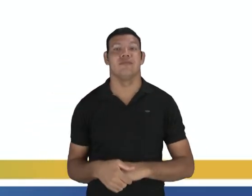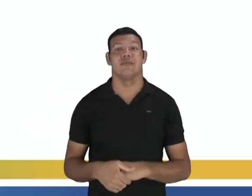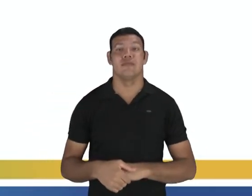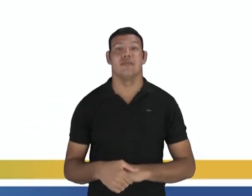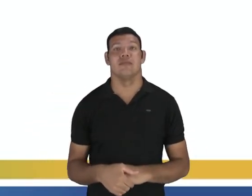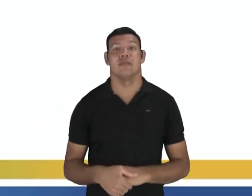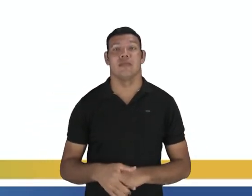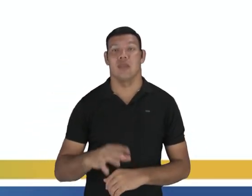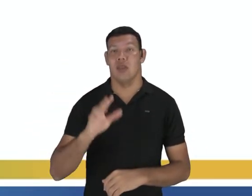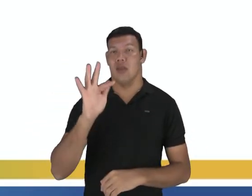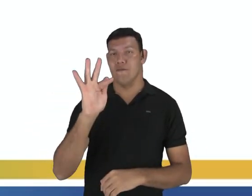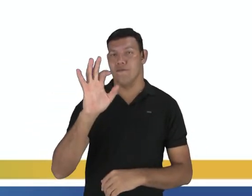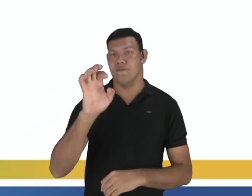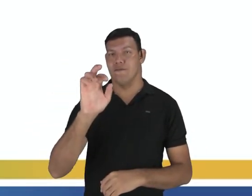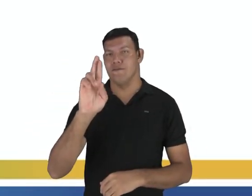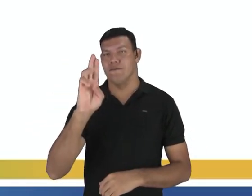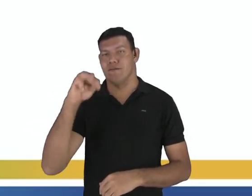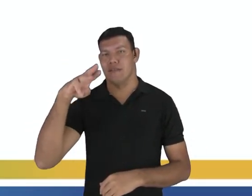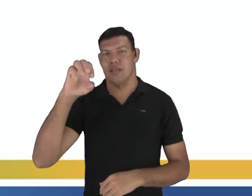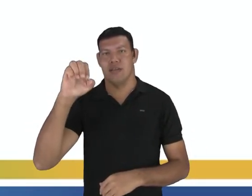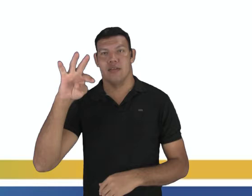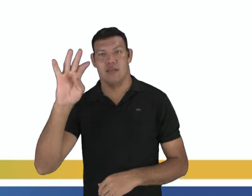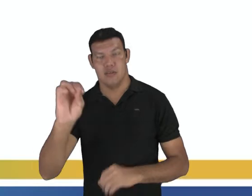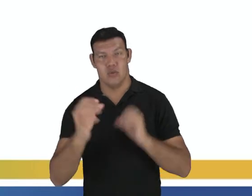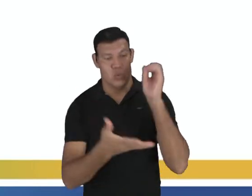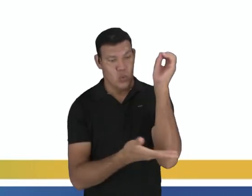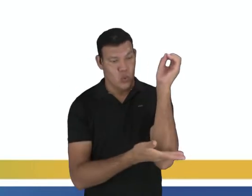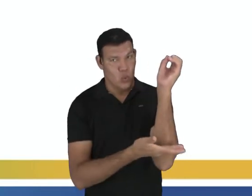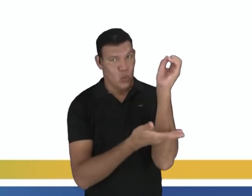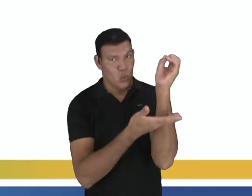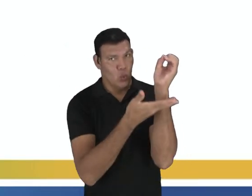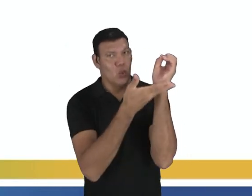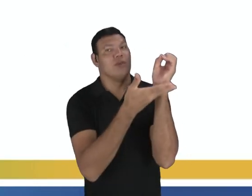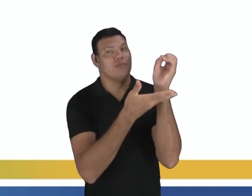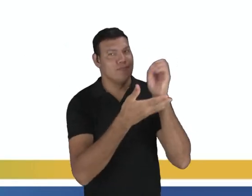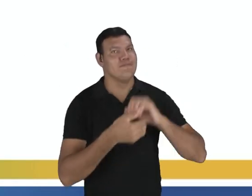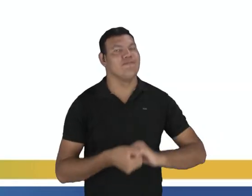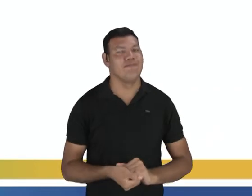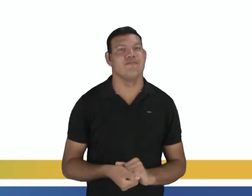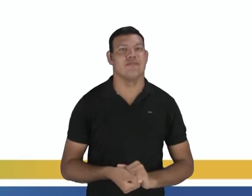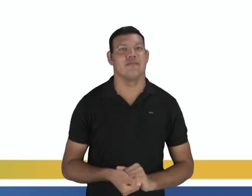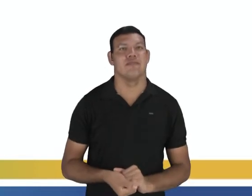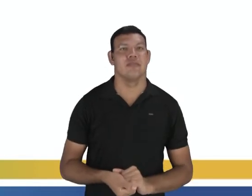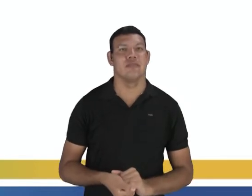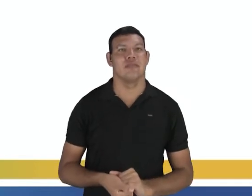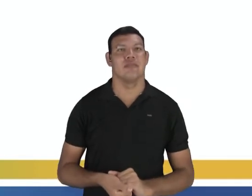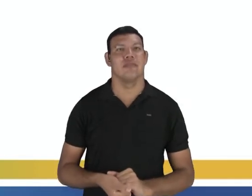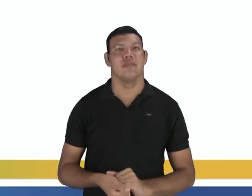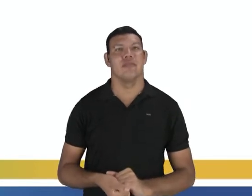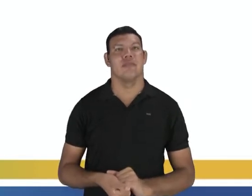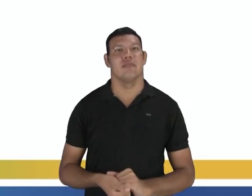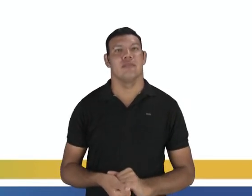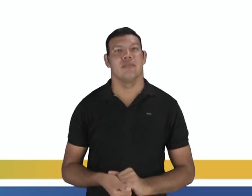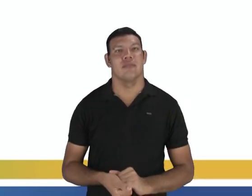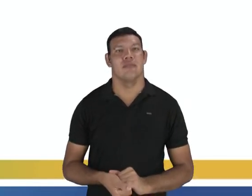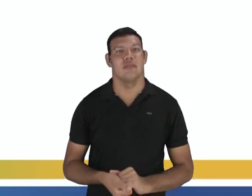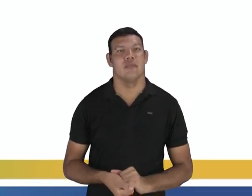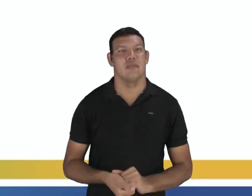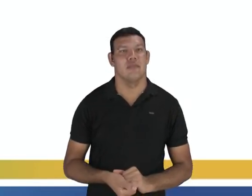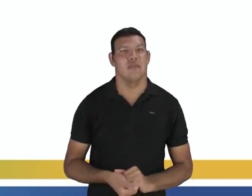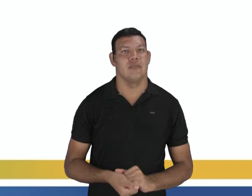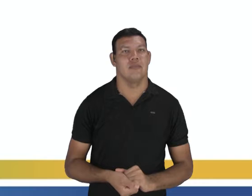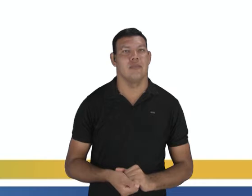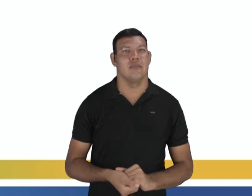ou biológico, quando a gente aumenta a temperatura sobre essa massa homogênea, ok? Temos também um aparecimento de um